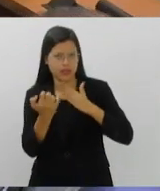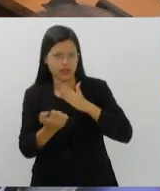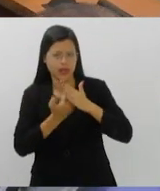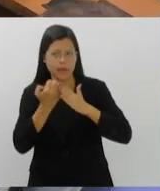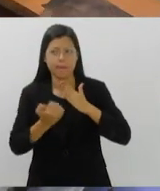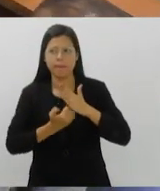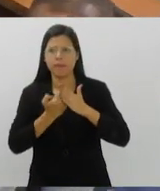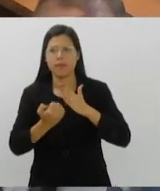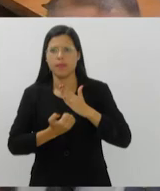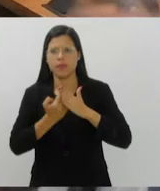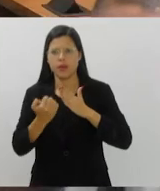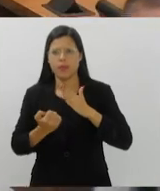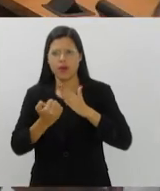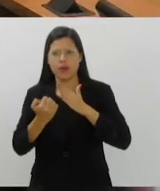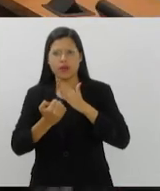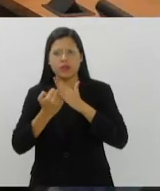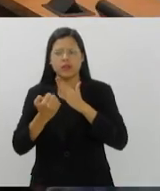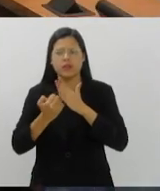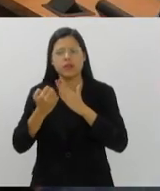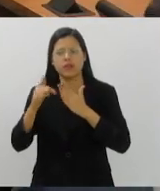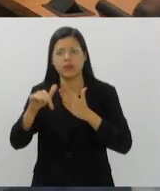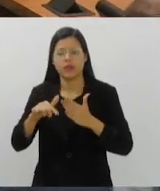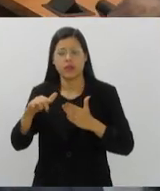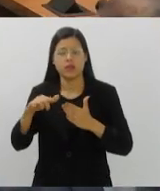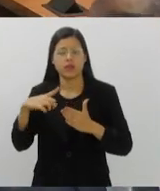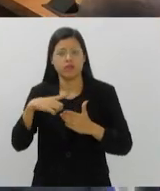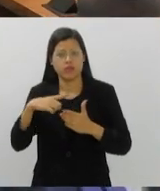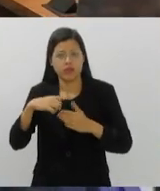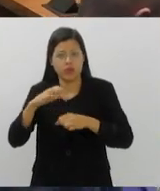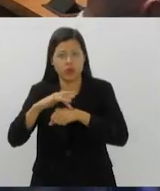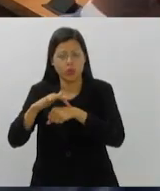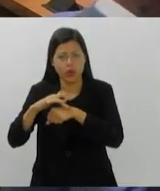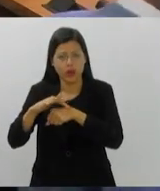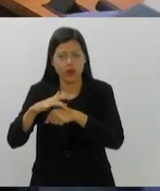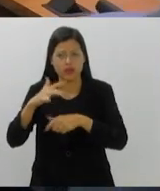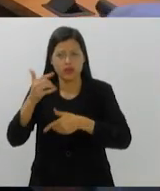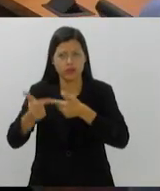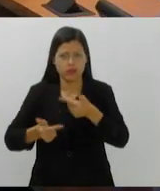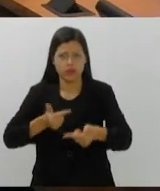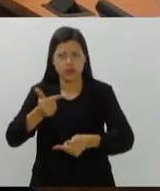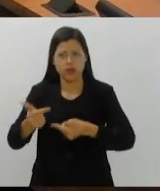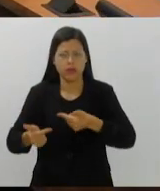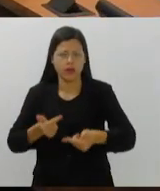lidavam com amianto e causaram várias doenças nos trabalhadores, como